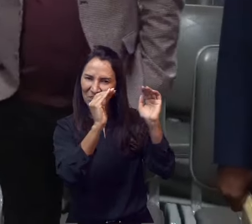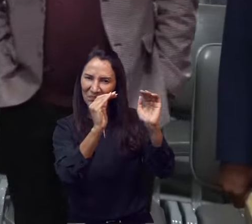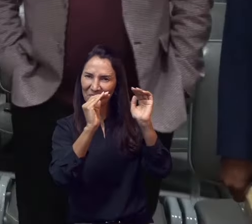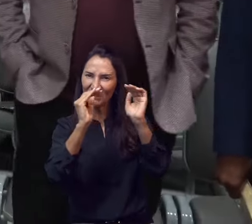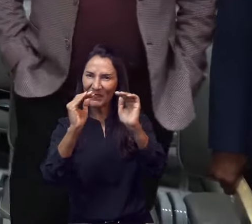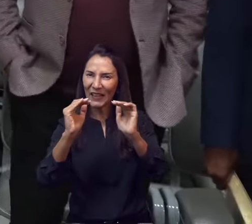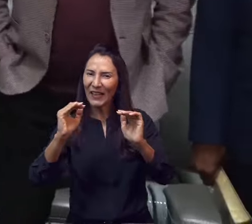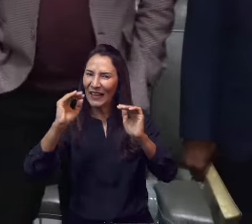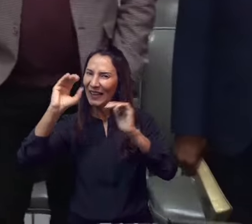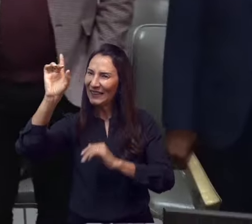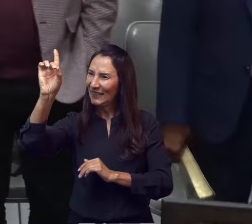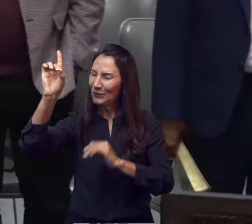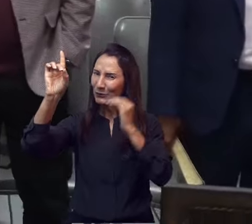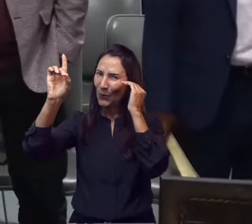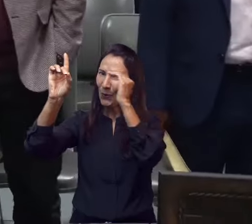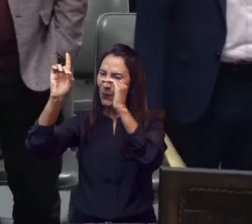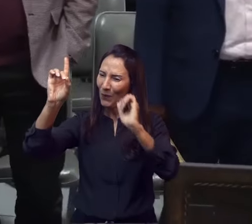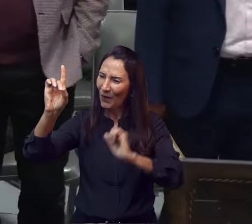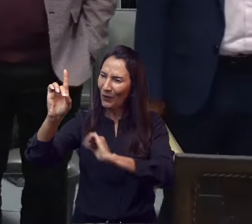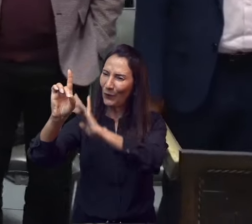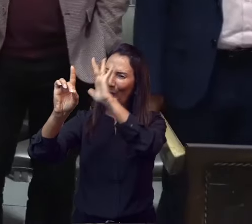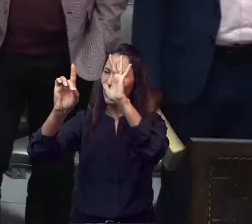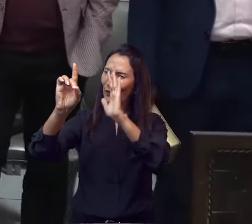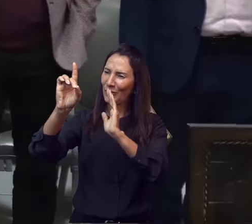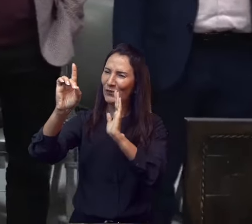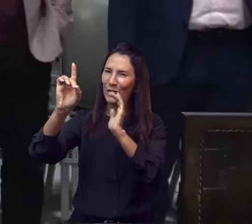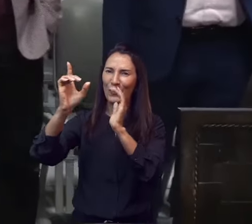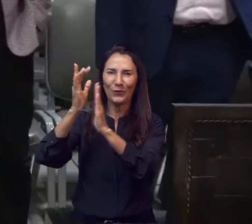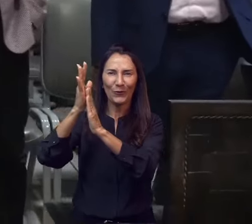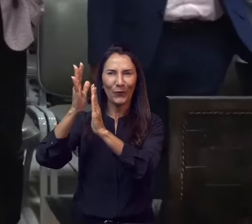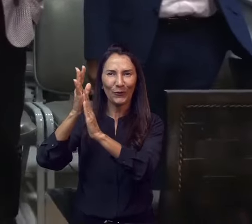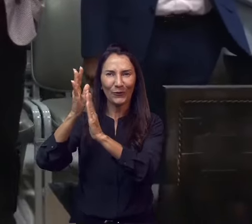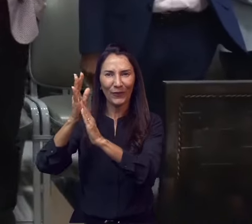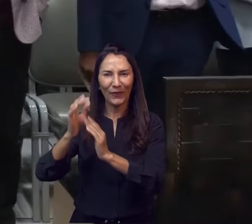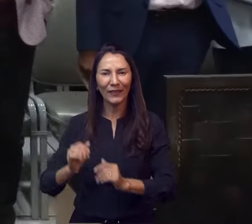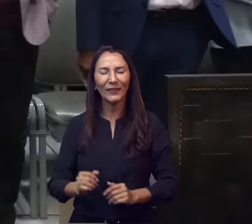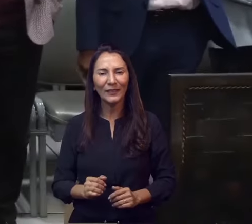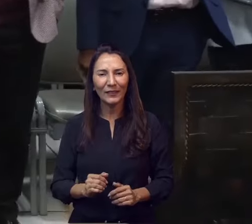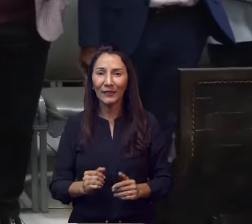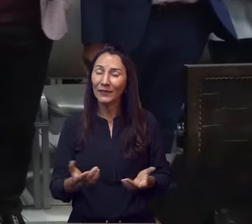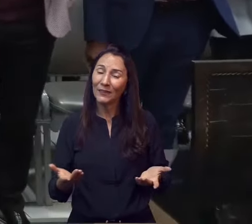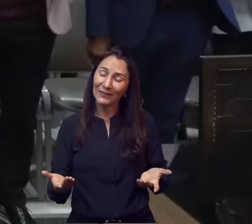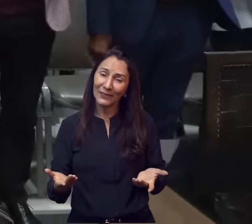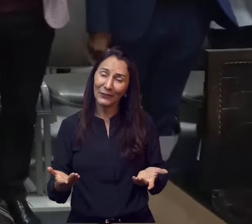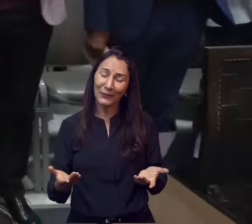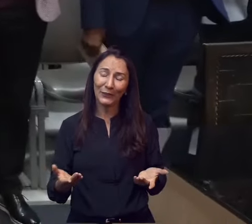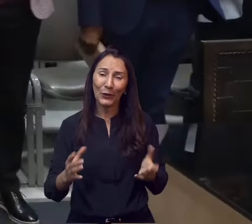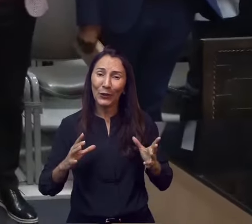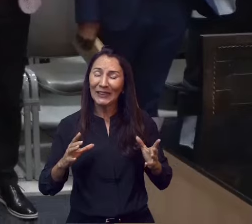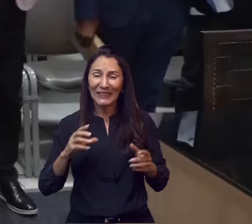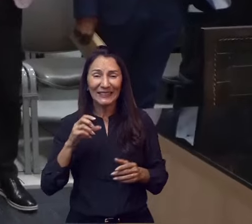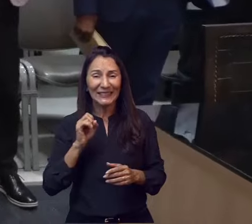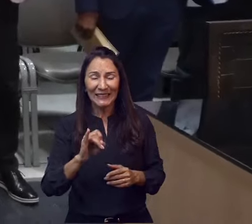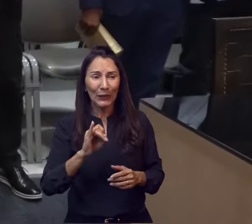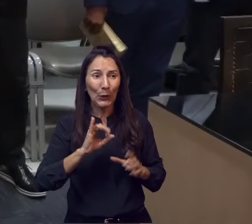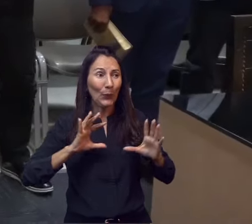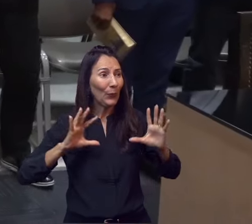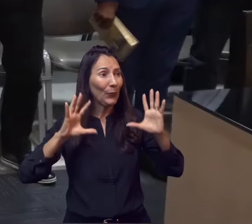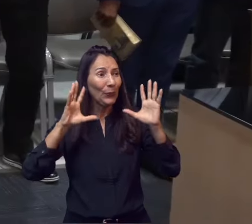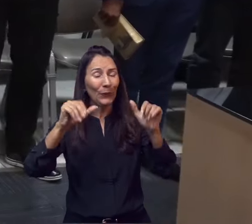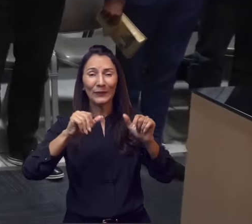Honra Glória e Louvor e o resumo de tudo Jorge é que todas as homenagens que se fizer para você ainda é pouco pelo